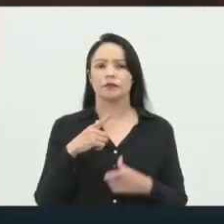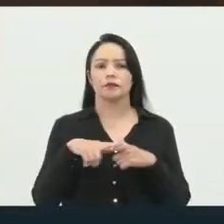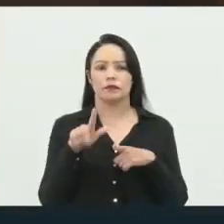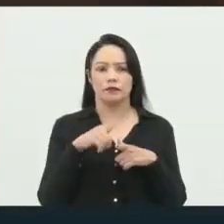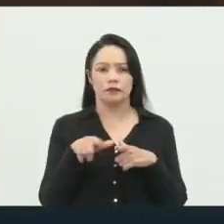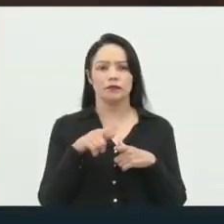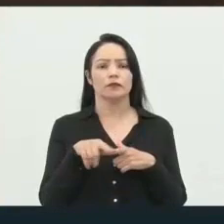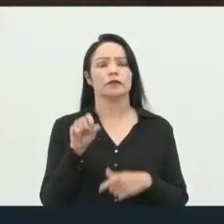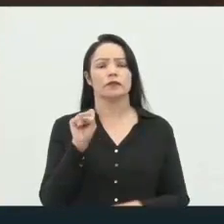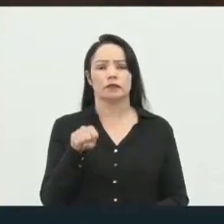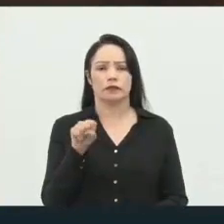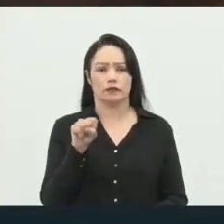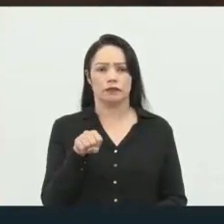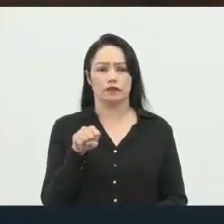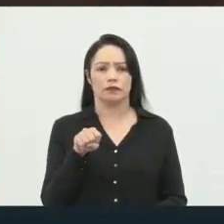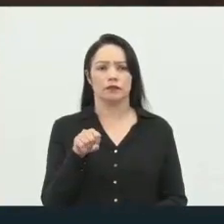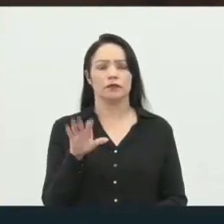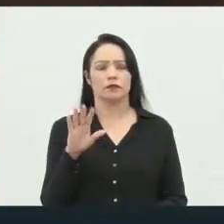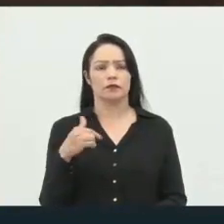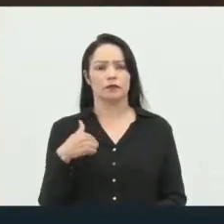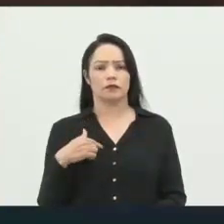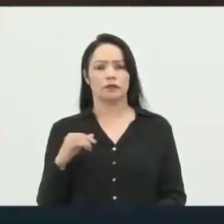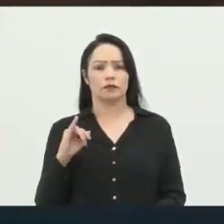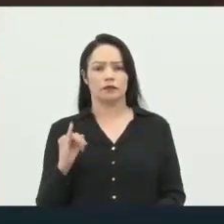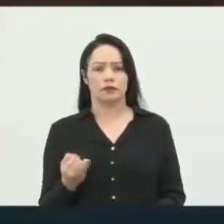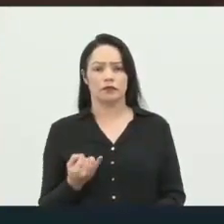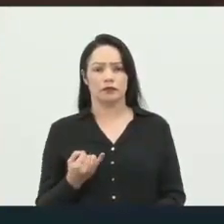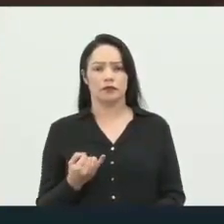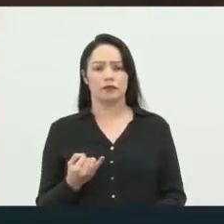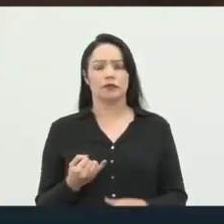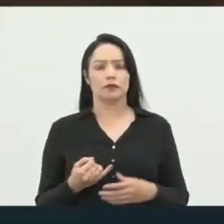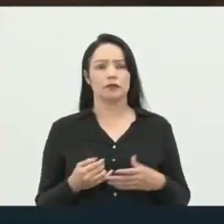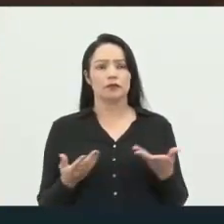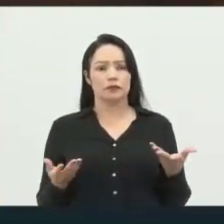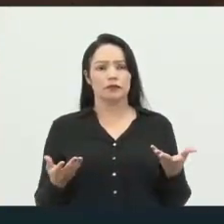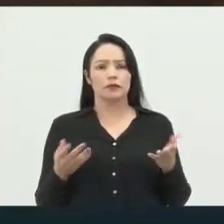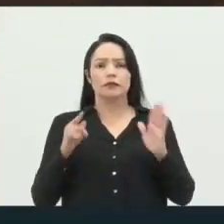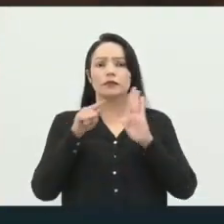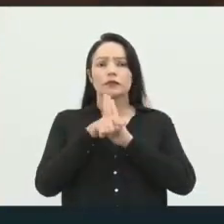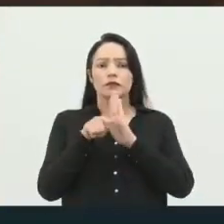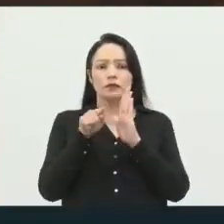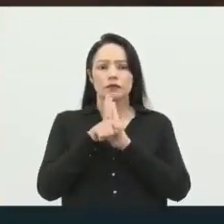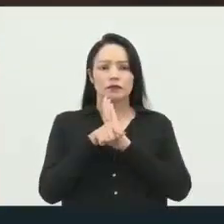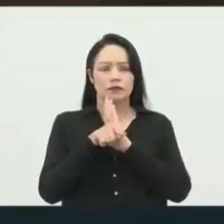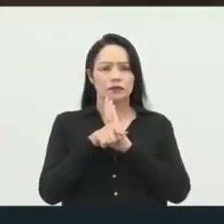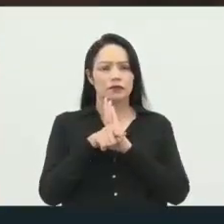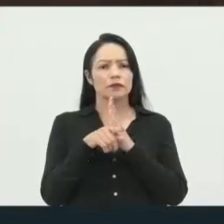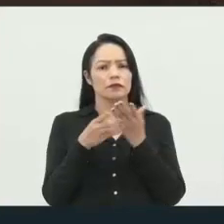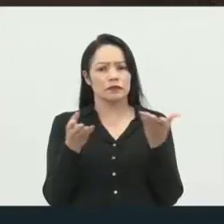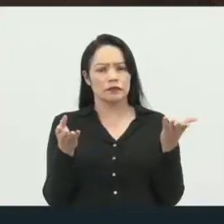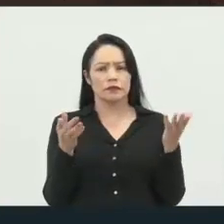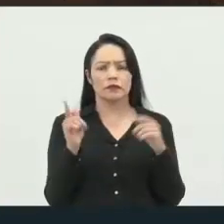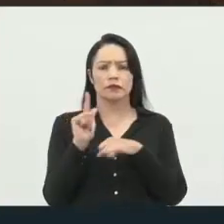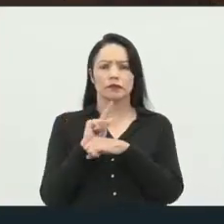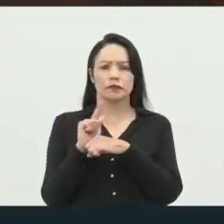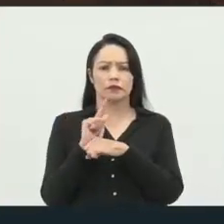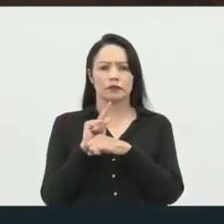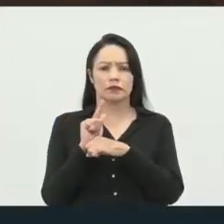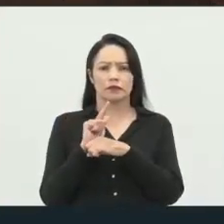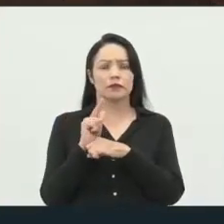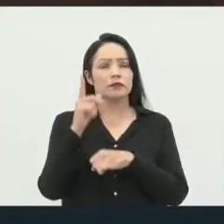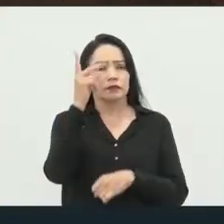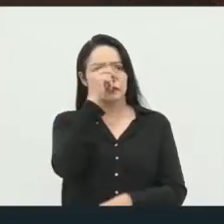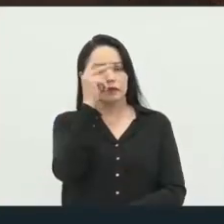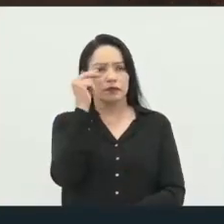agora eu aproveito esse daqui para perguntar ao gestor e ao